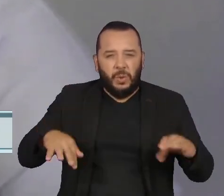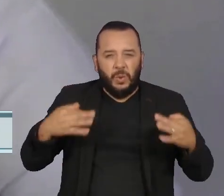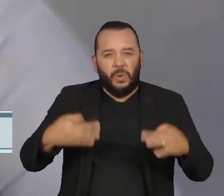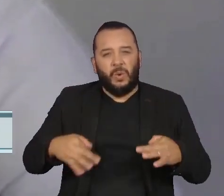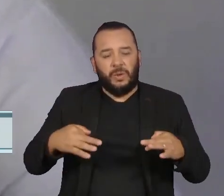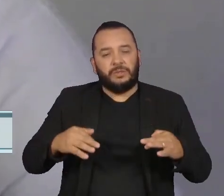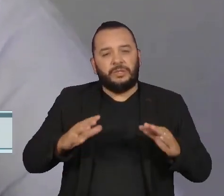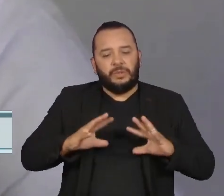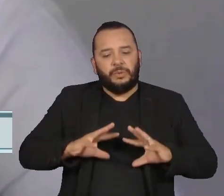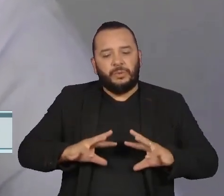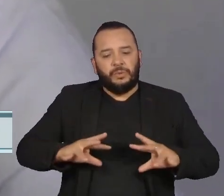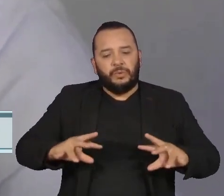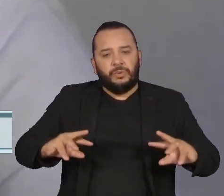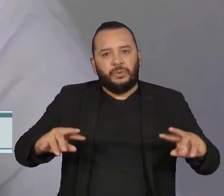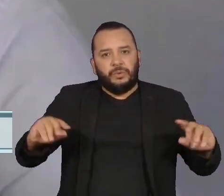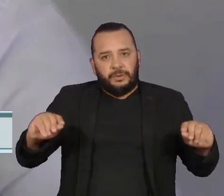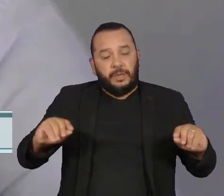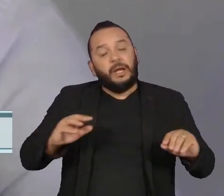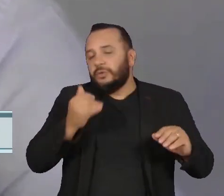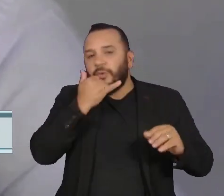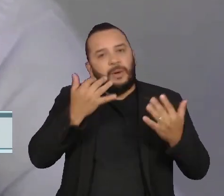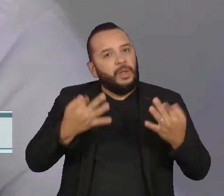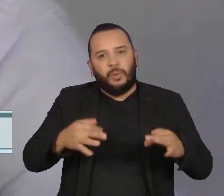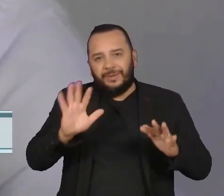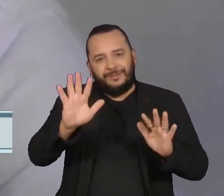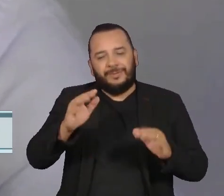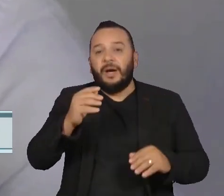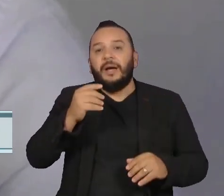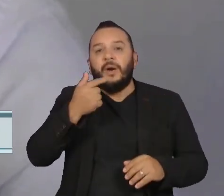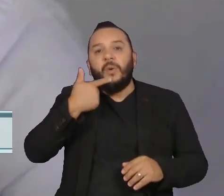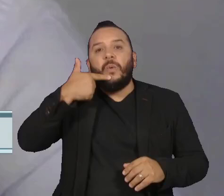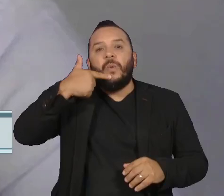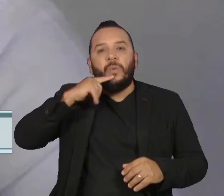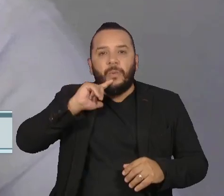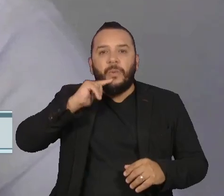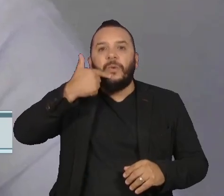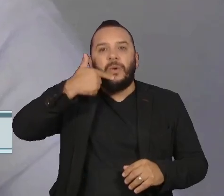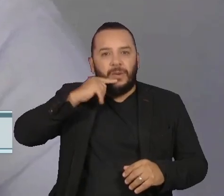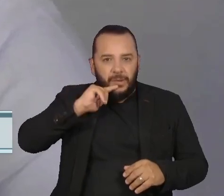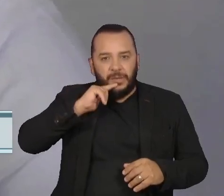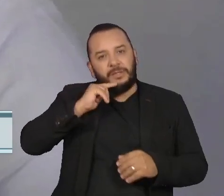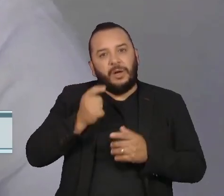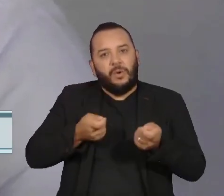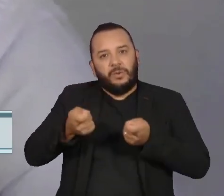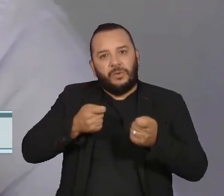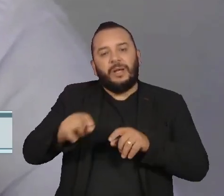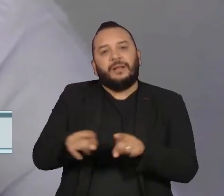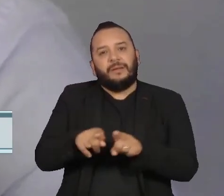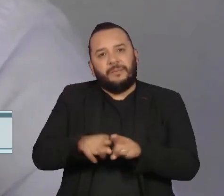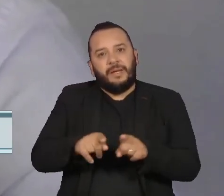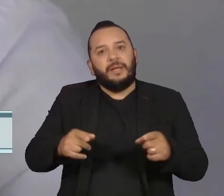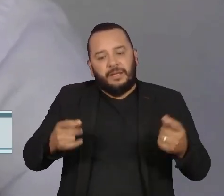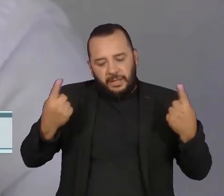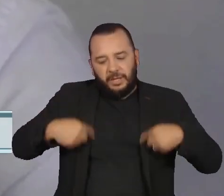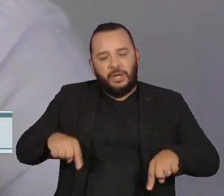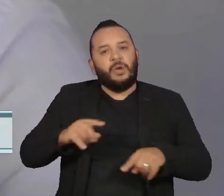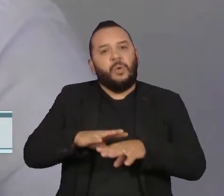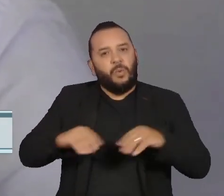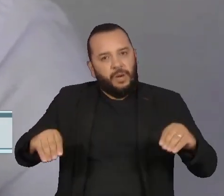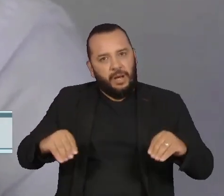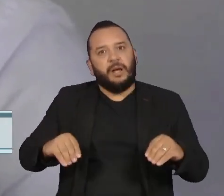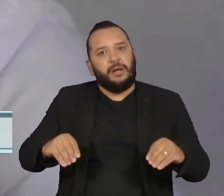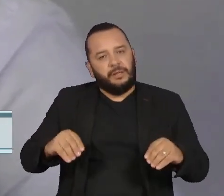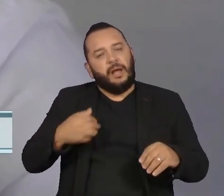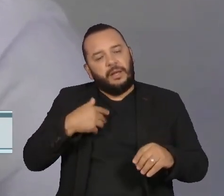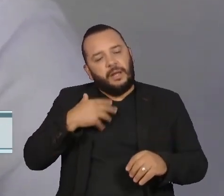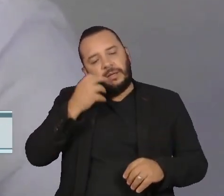vezes na questão do humor e muitas vezes atuar na questão da dor, trazendo aí um conforto melhor e aí talvez propiciando aí um